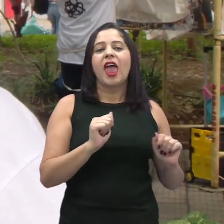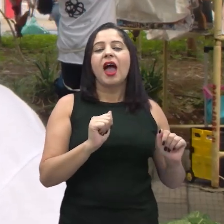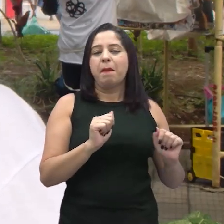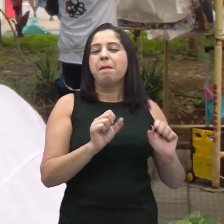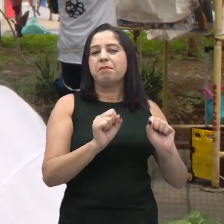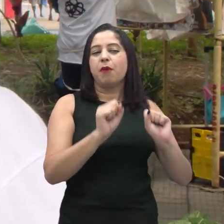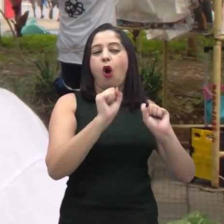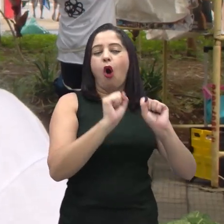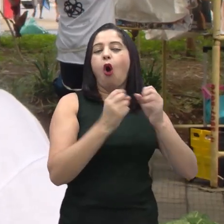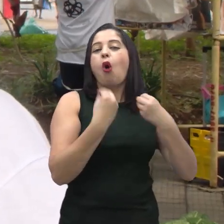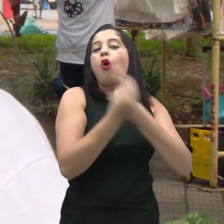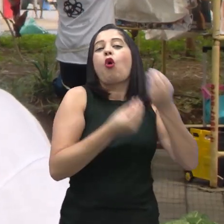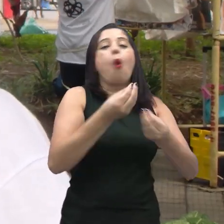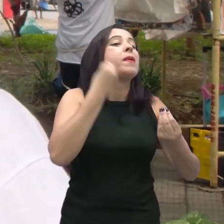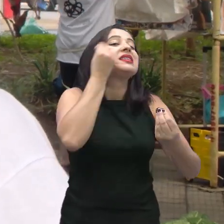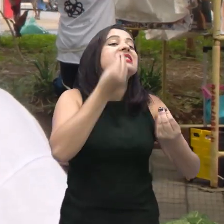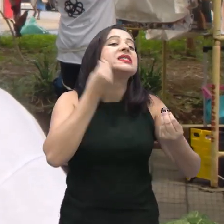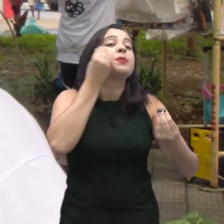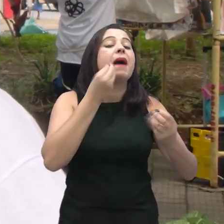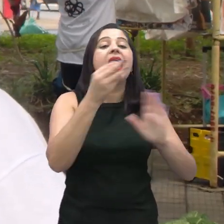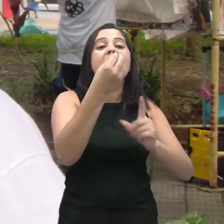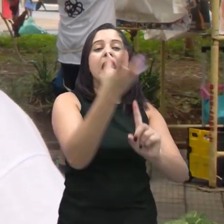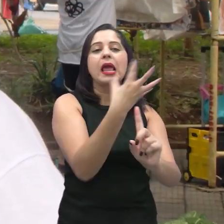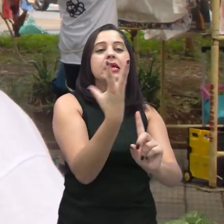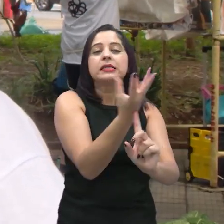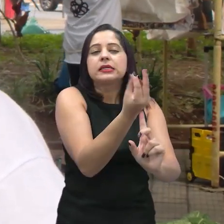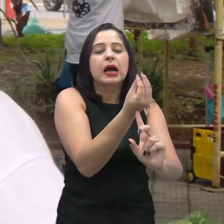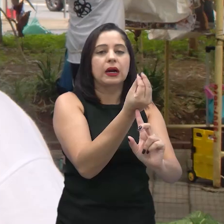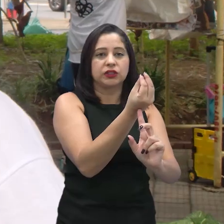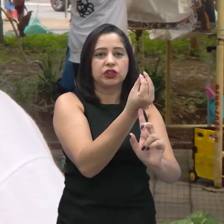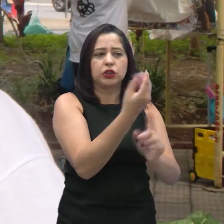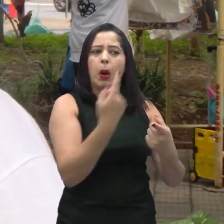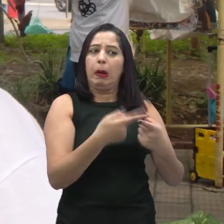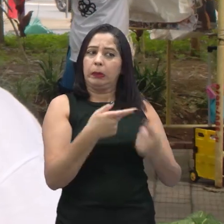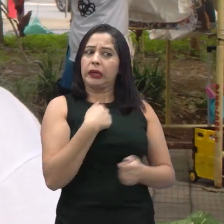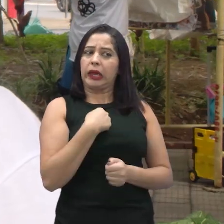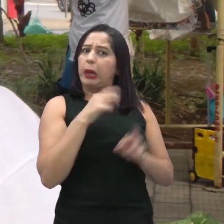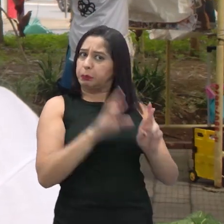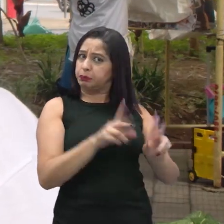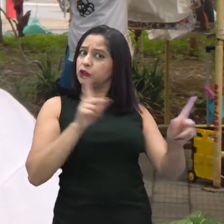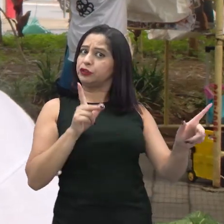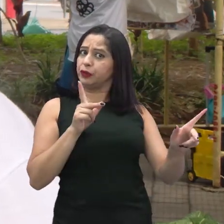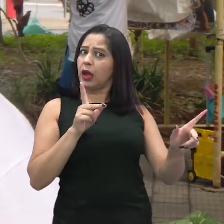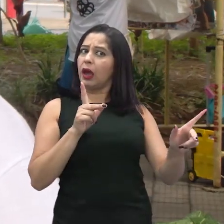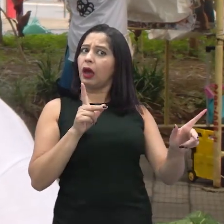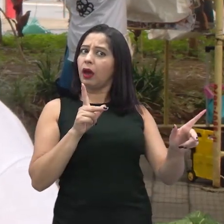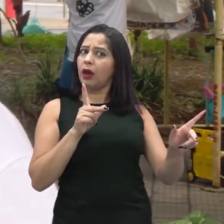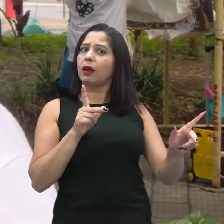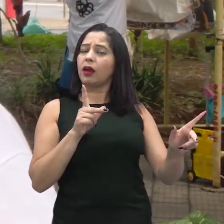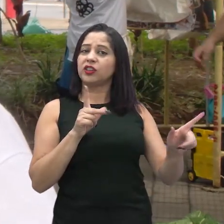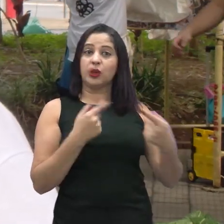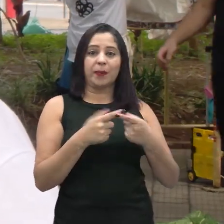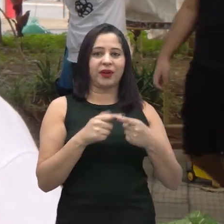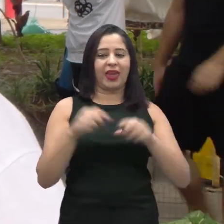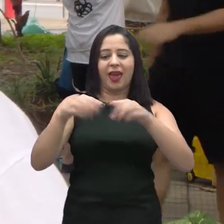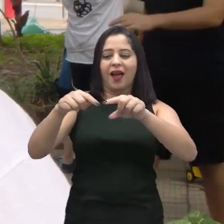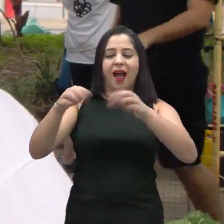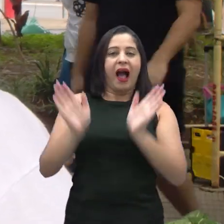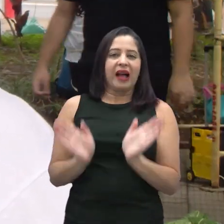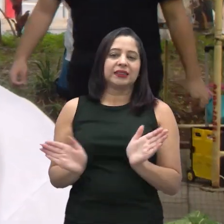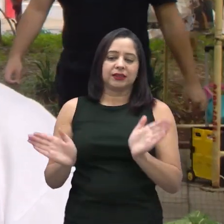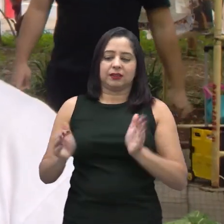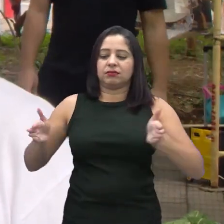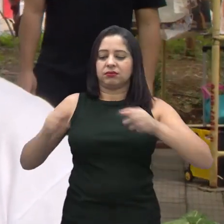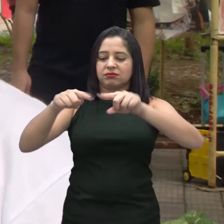elas viver uma experiência tão diferente? Porque imagino que seja completamente outra coisa produzir dentro de um ateliê e num espaço